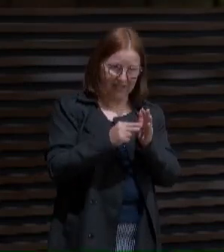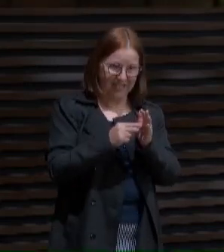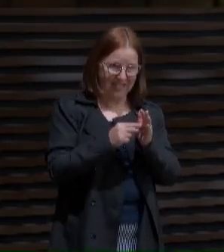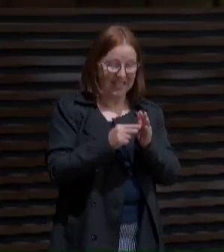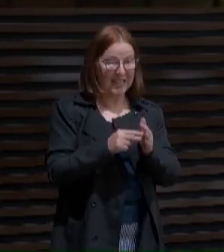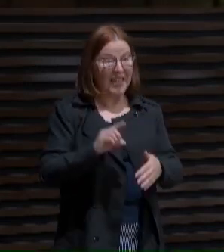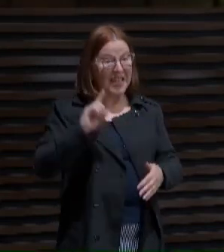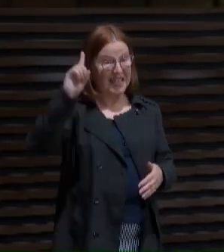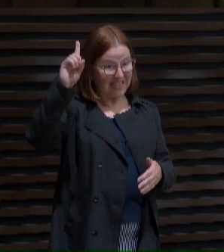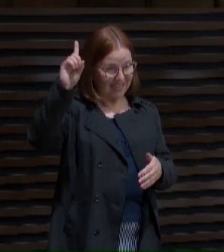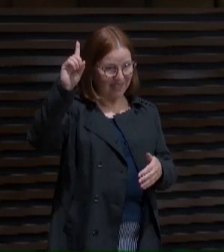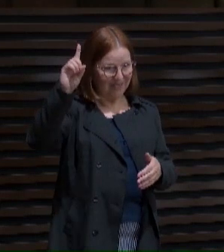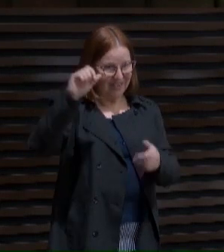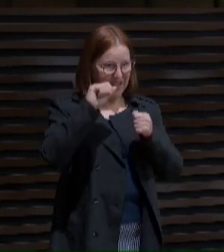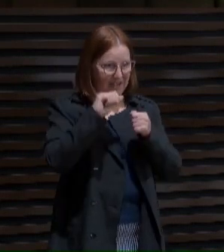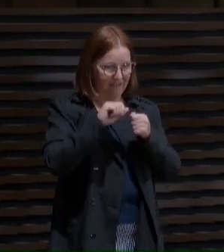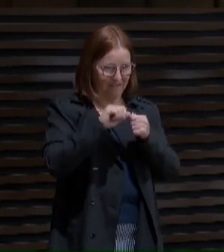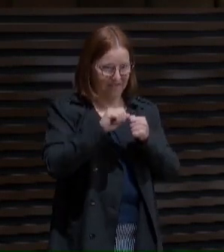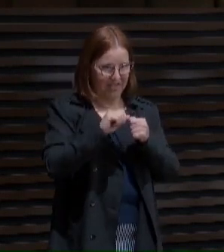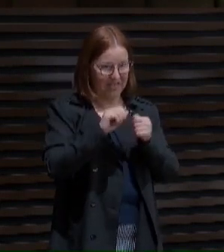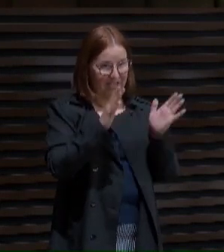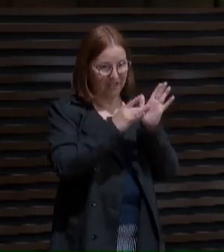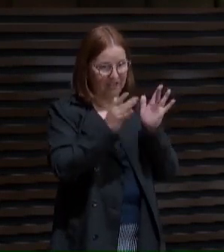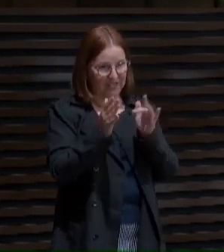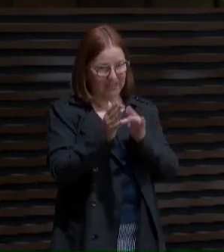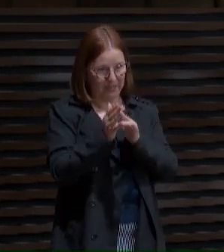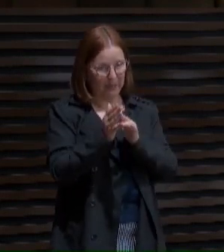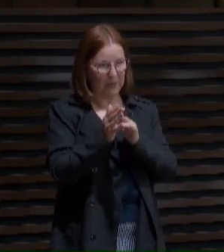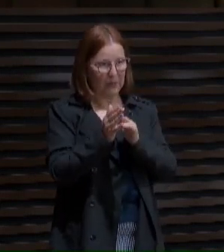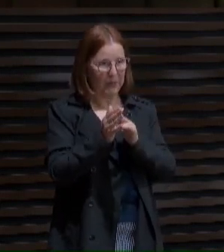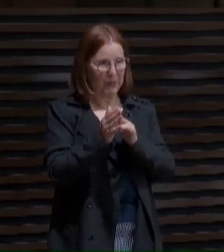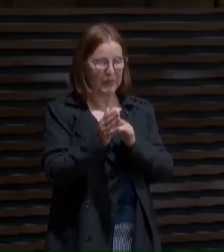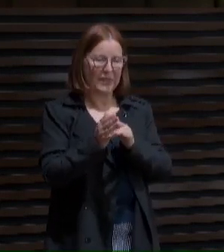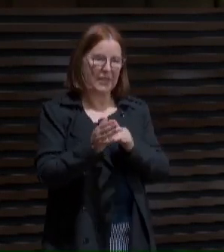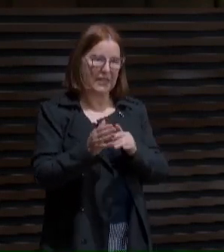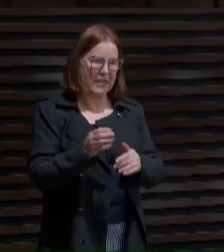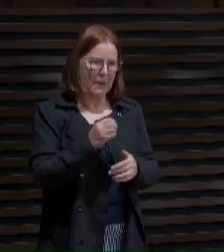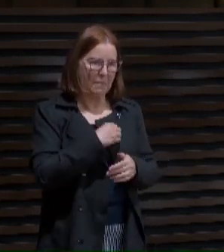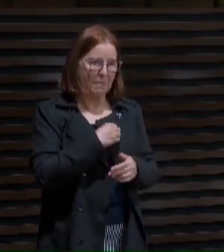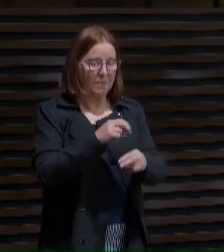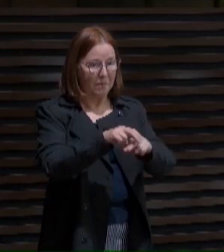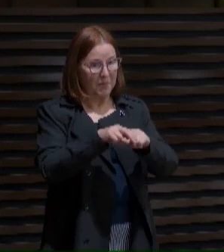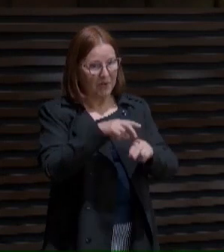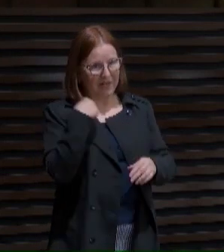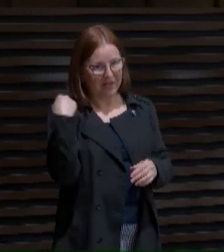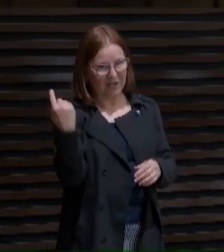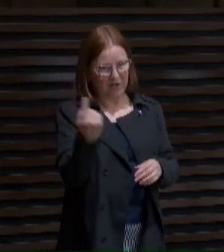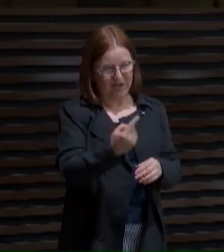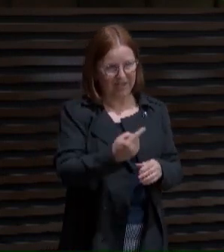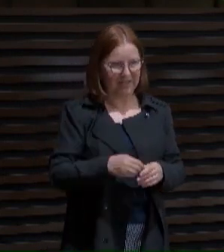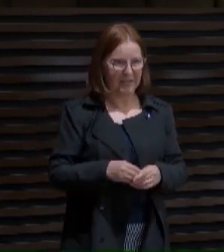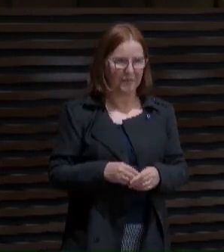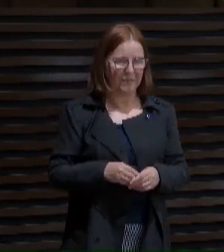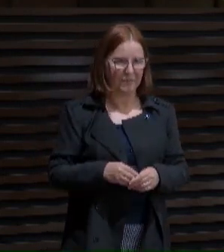Deus o fez pecado por nós. Exatamente o que está escrito aqui é o que aconteceu com todos aqueles